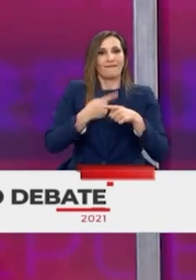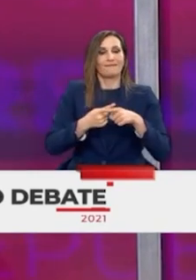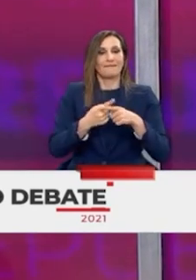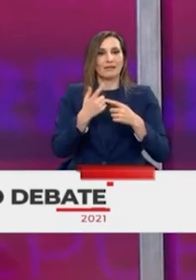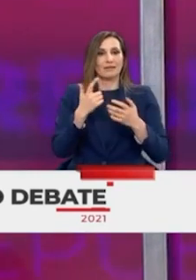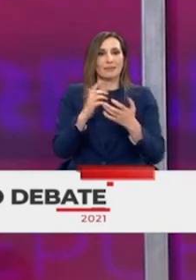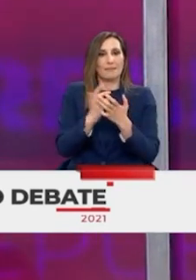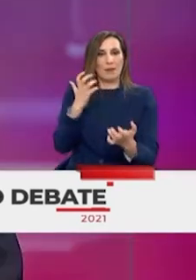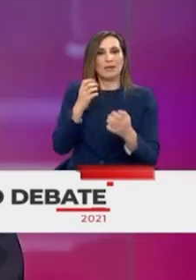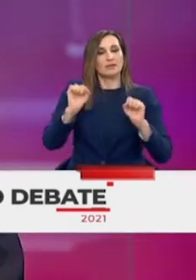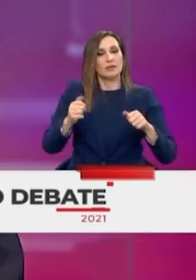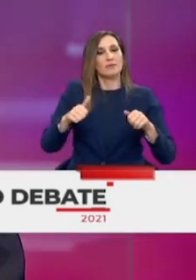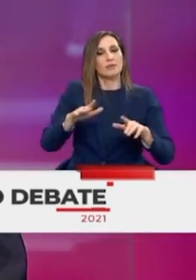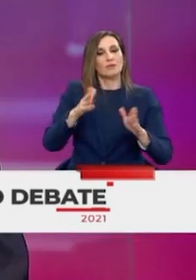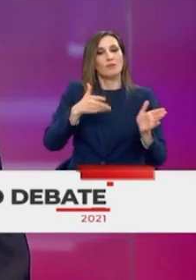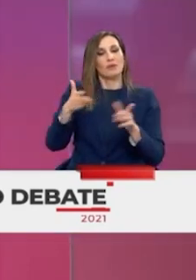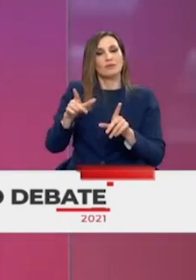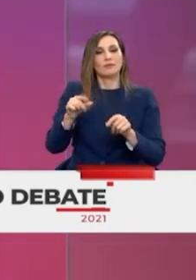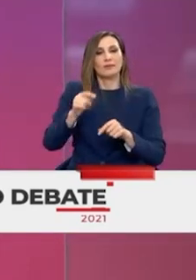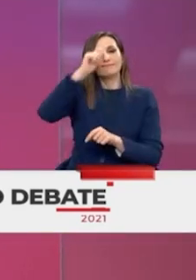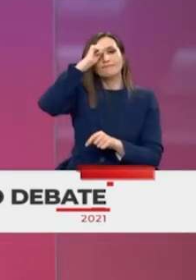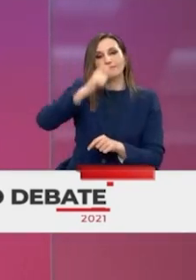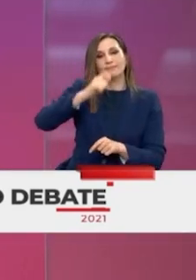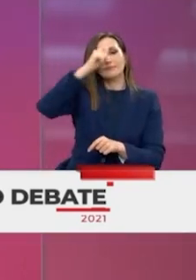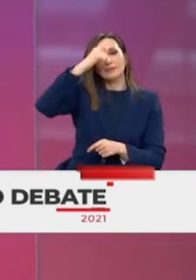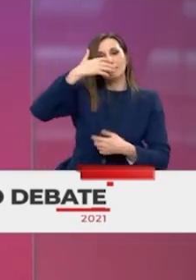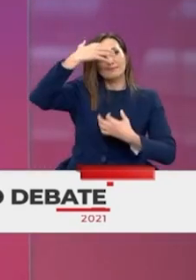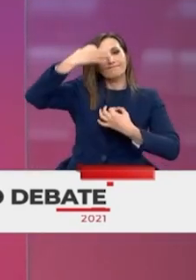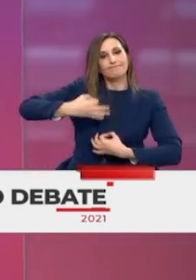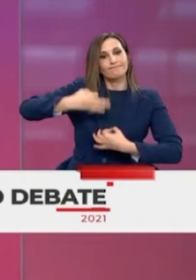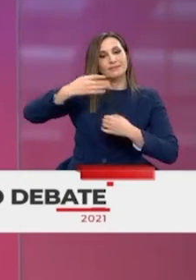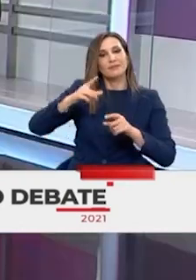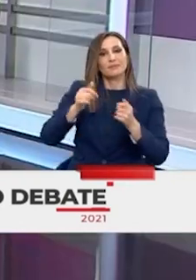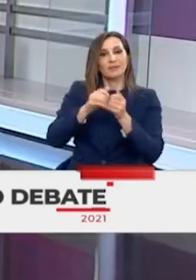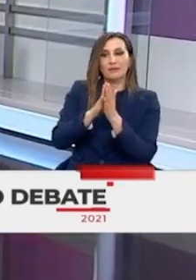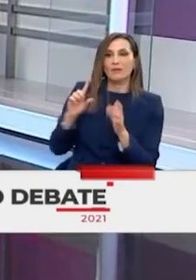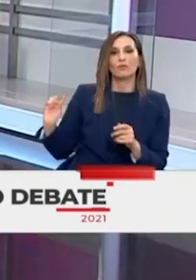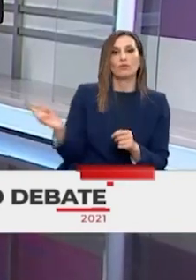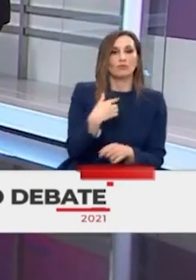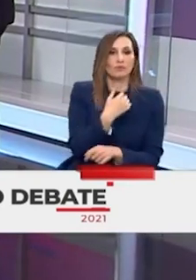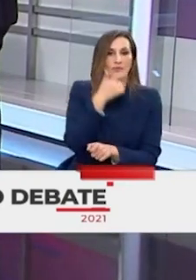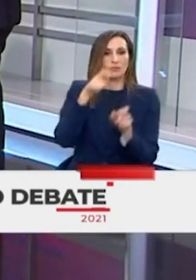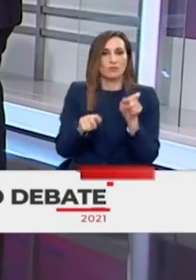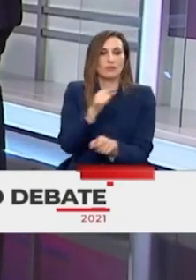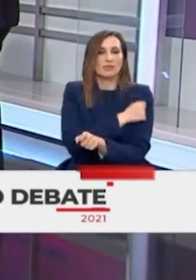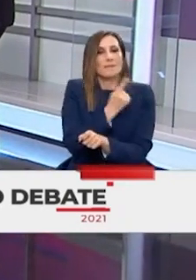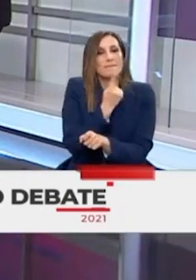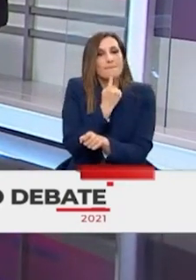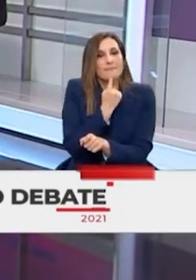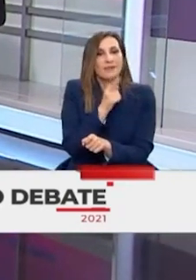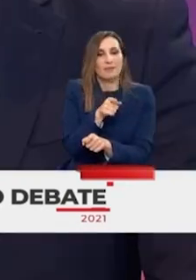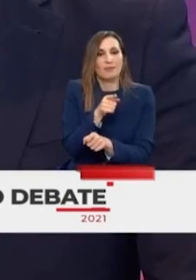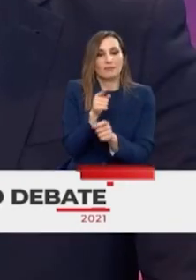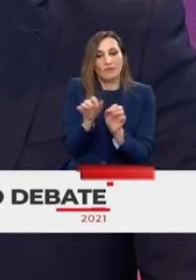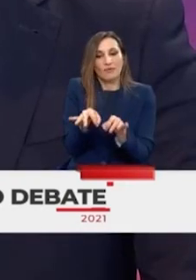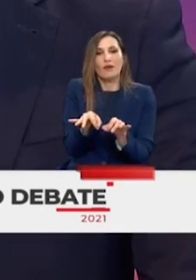ser também pautado pelo máximo de respeito e de civilidade, e também para que todos lá em casa percebam que, no